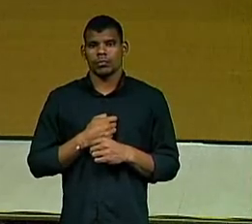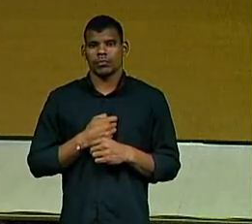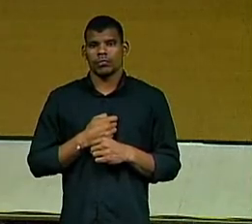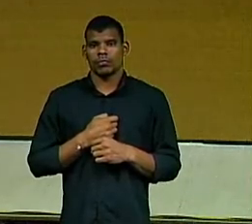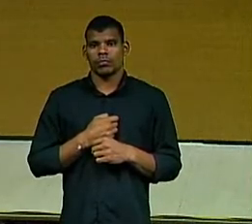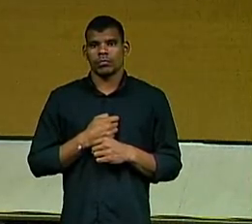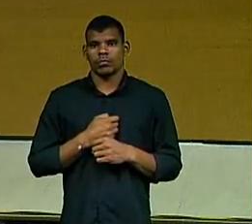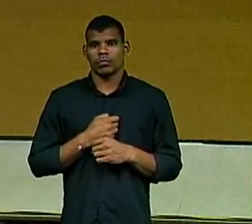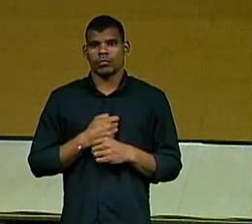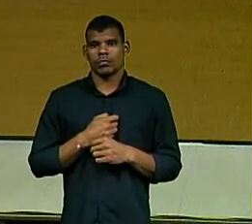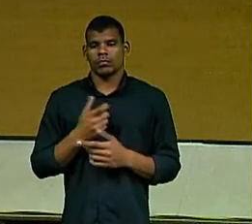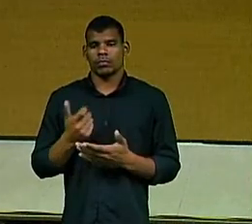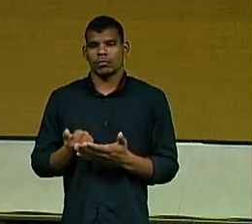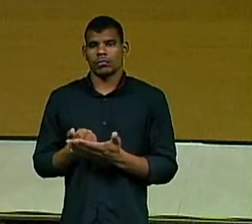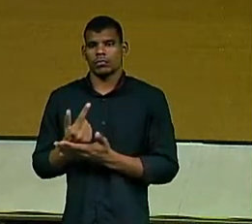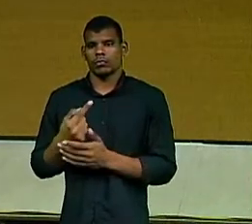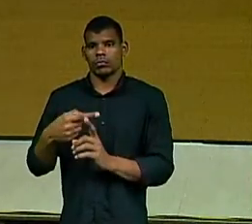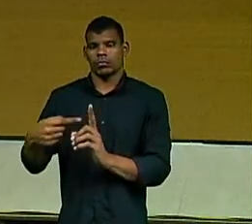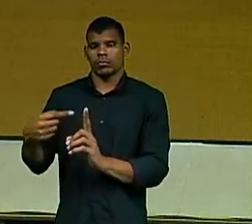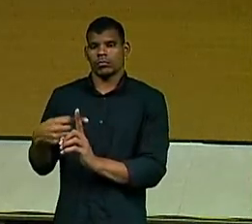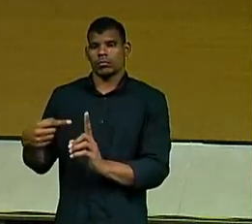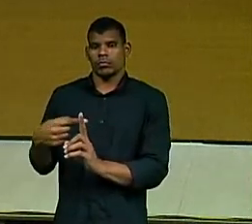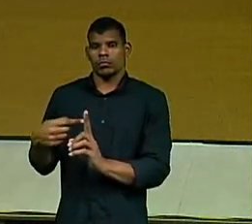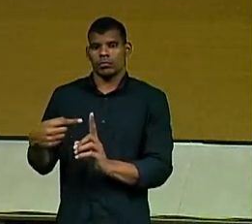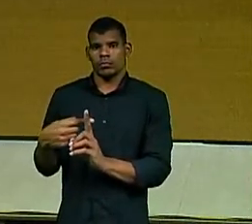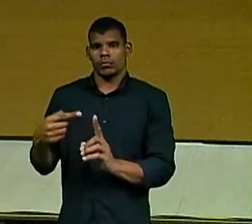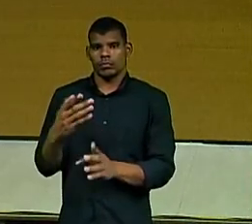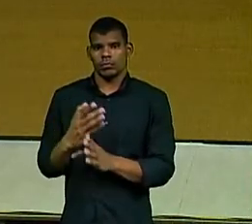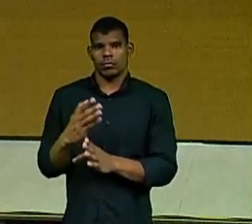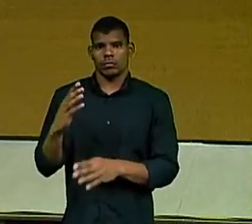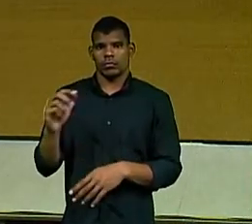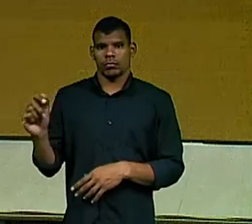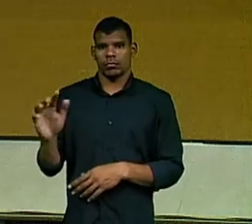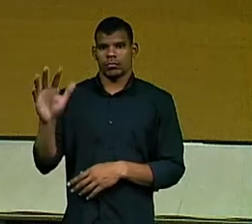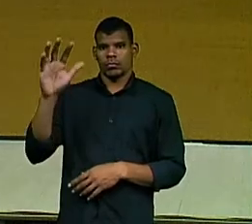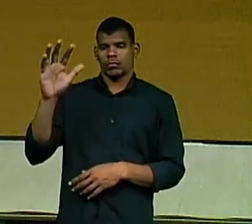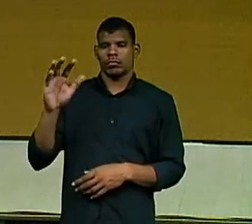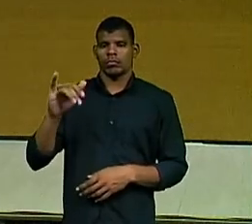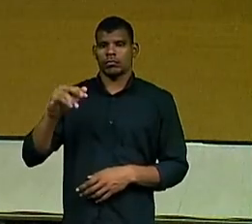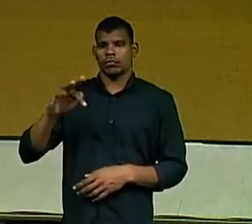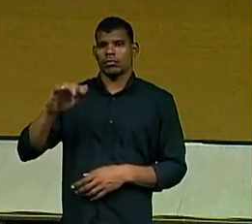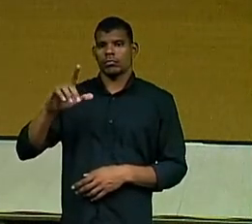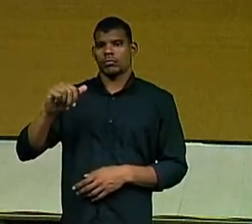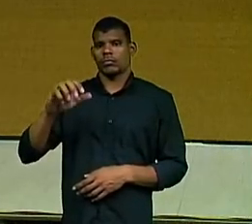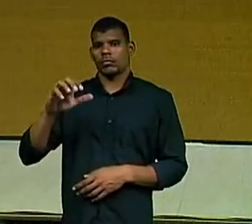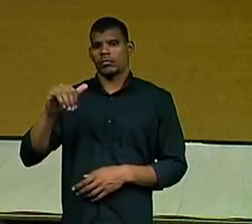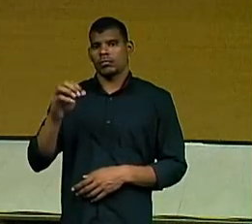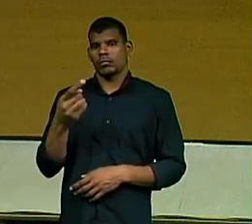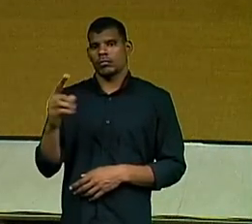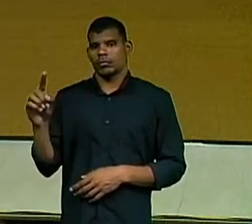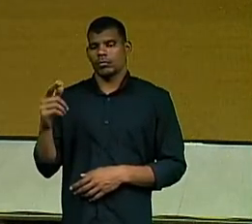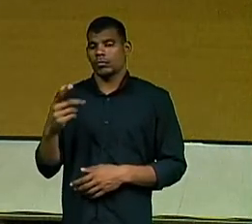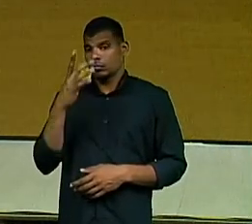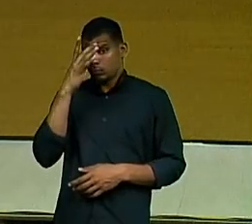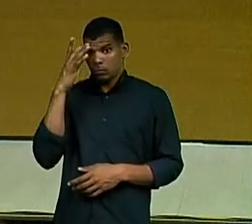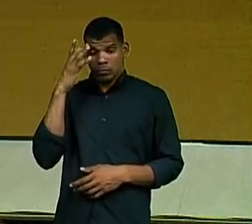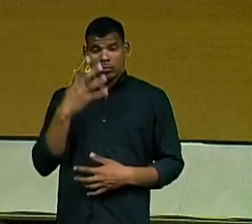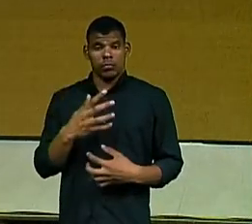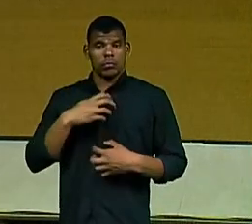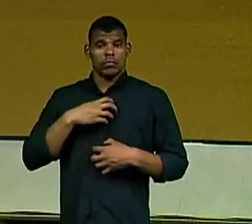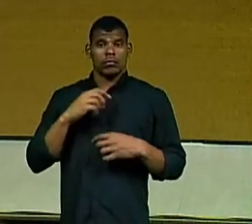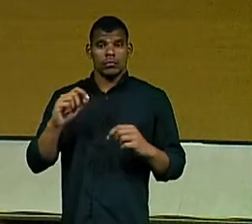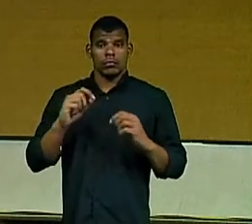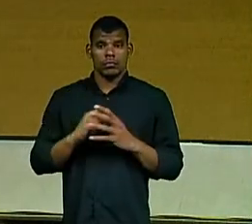vai comprar a metade por conta da inflação né Então as pessoas se sentiram